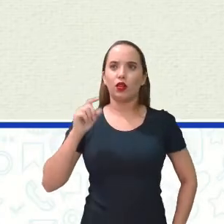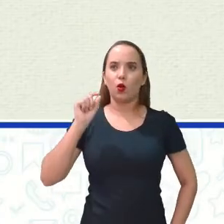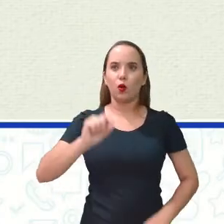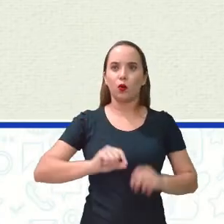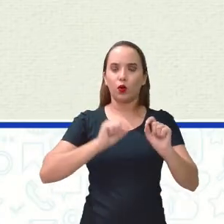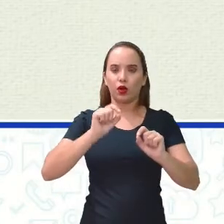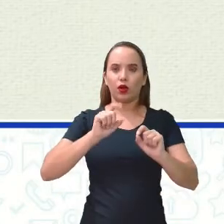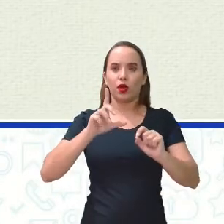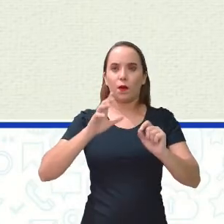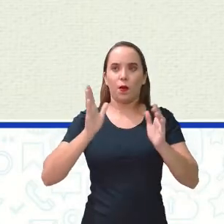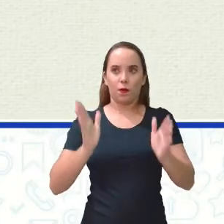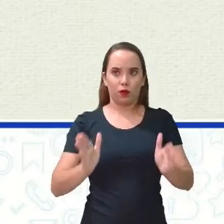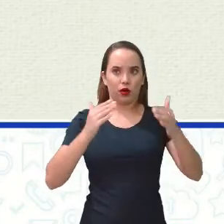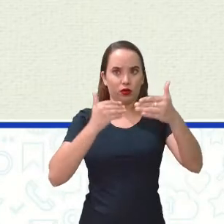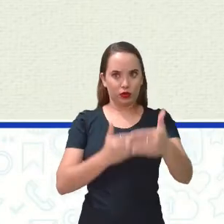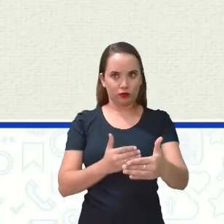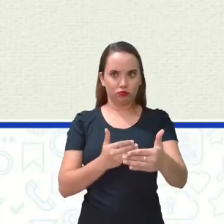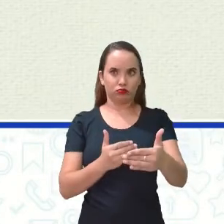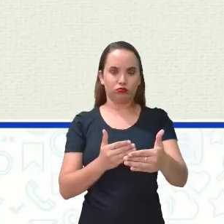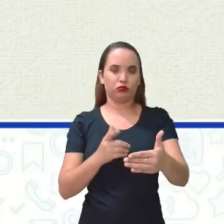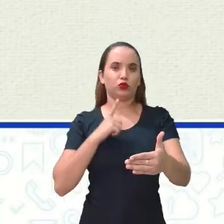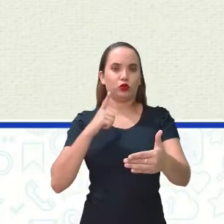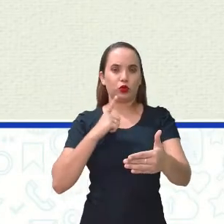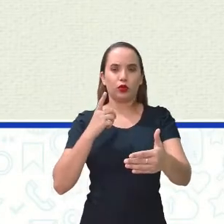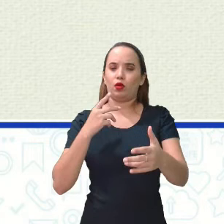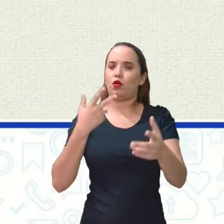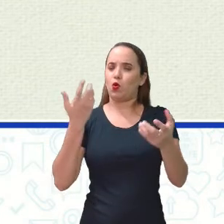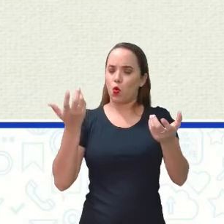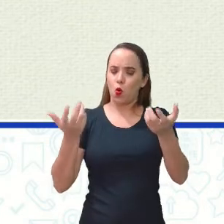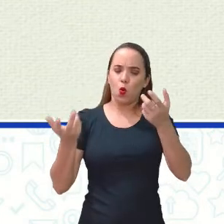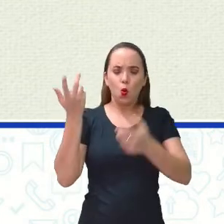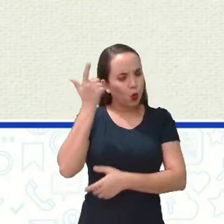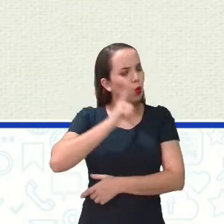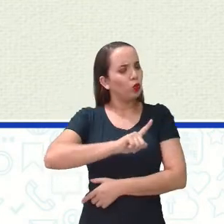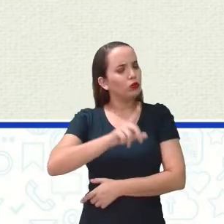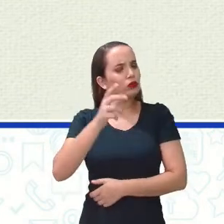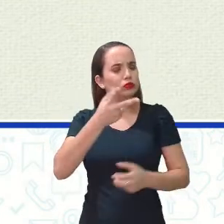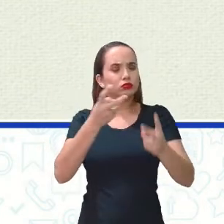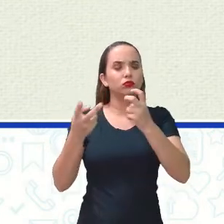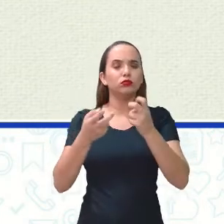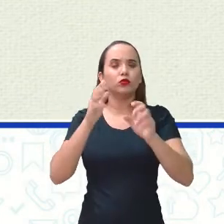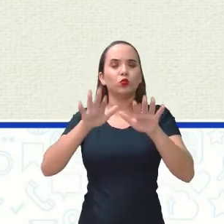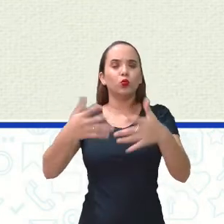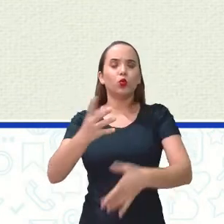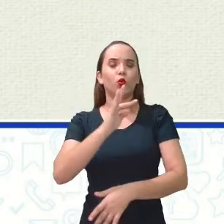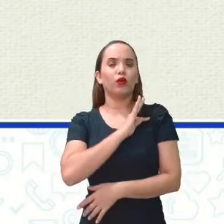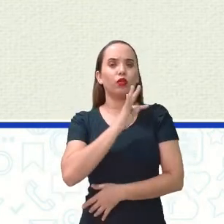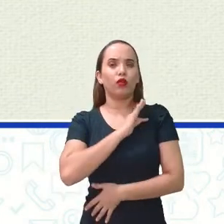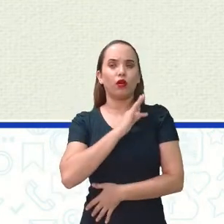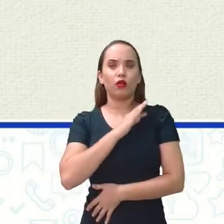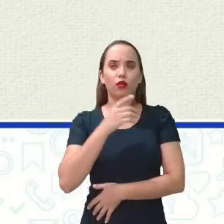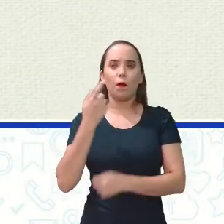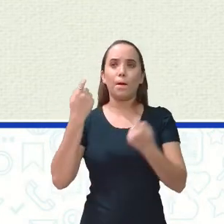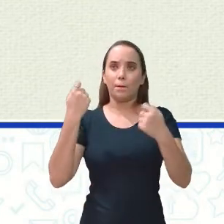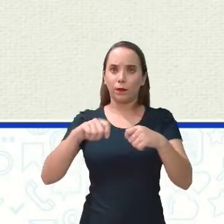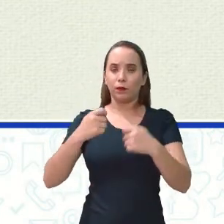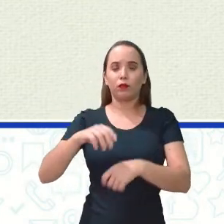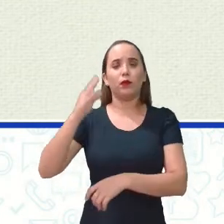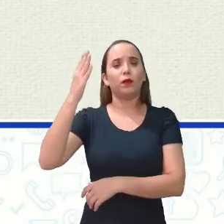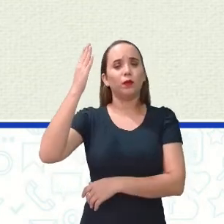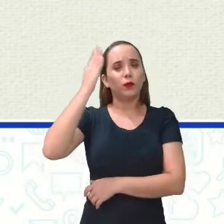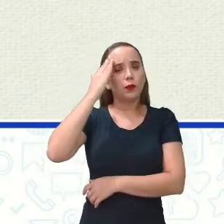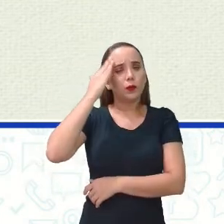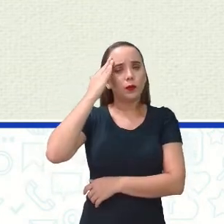de uma balança e eu consigo perceber quais são as técnicas que eu vou precisar utilizar para resolver